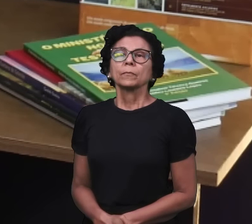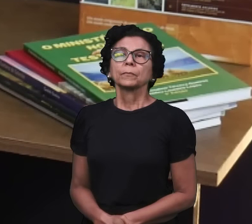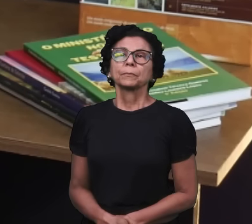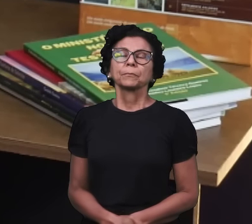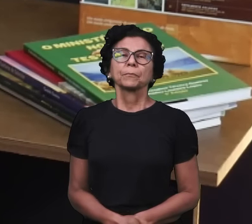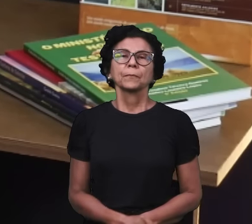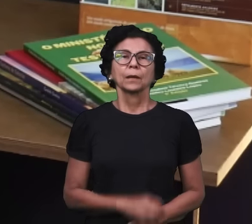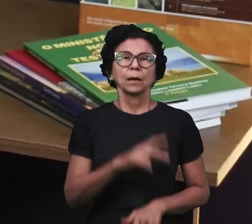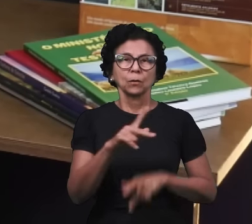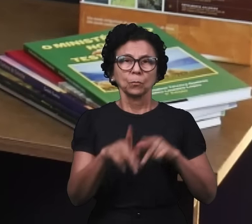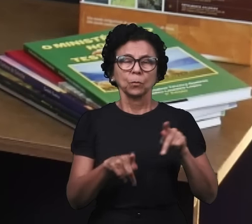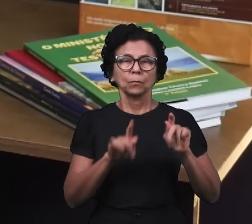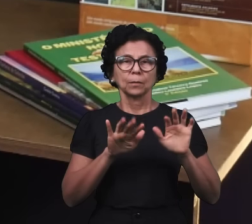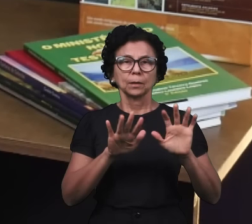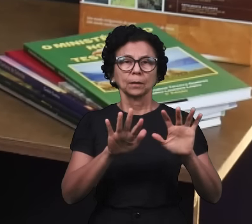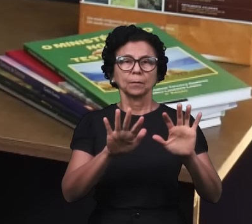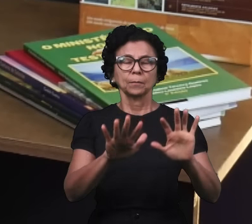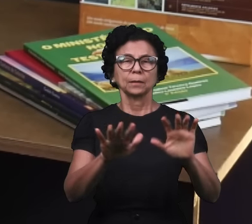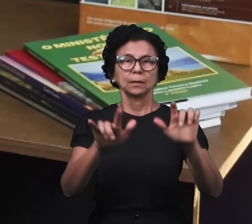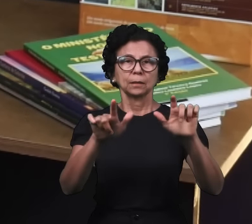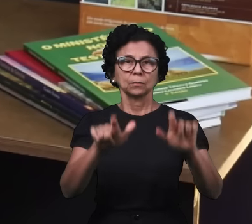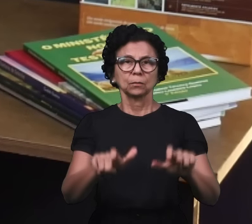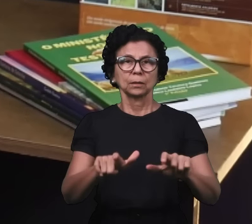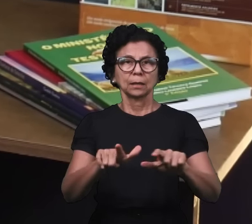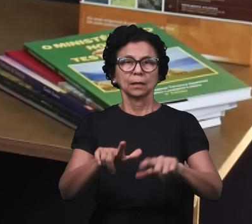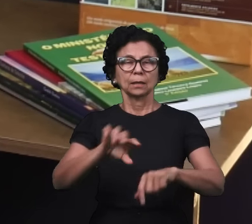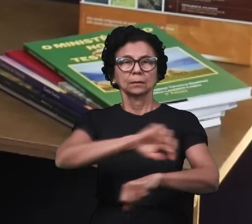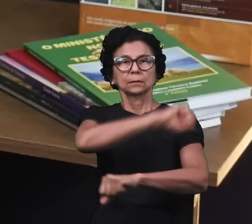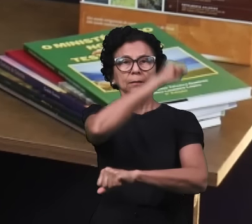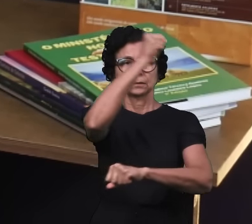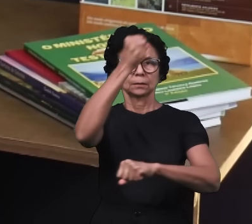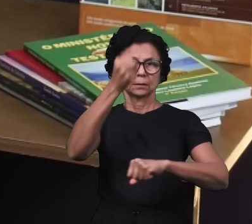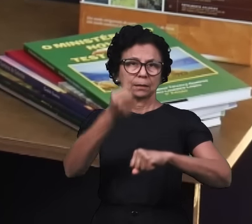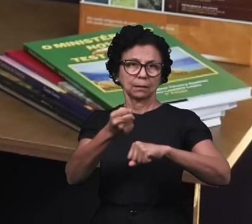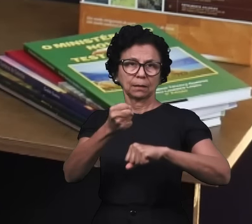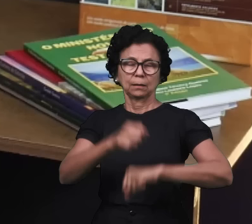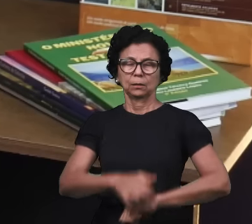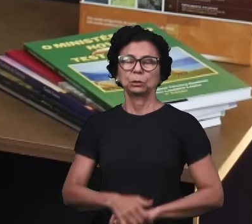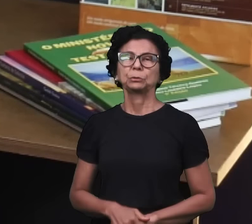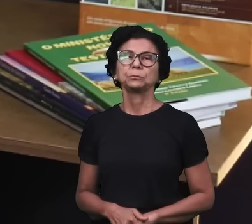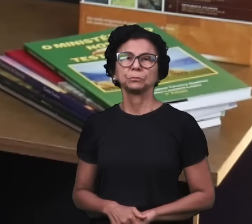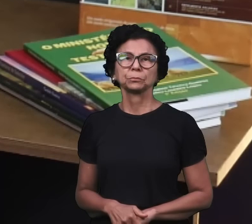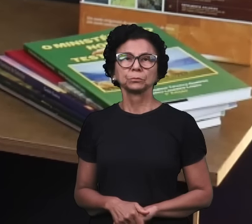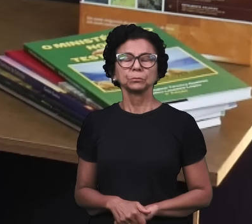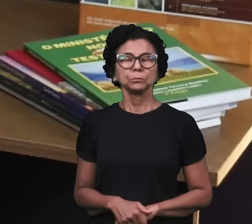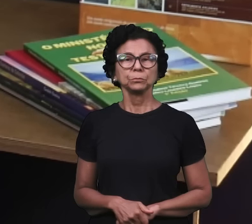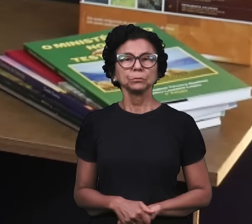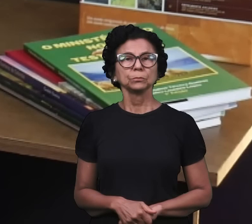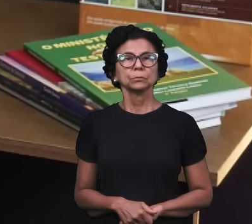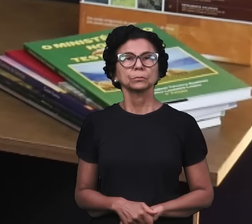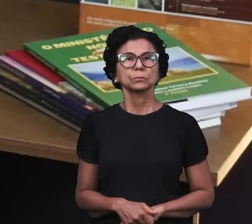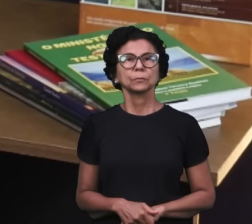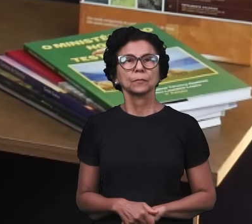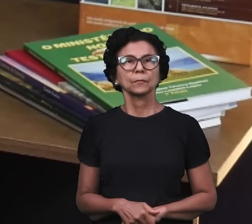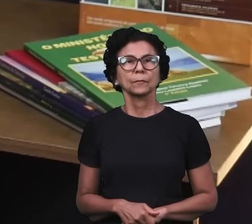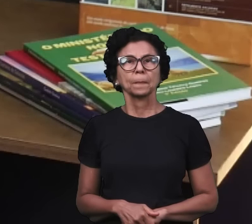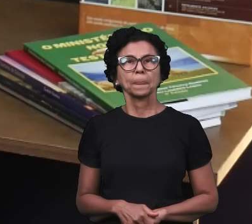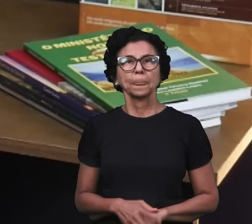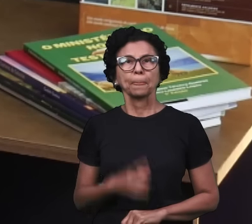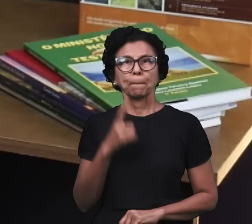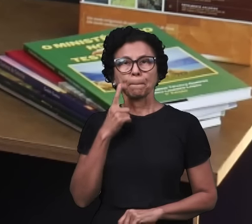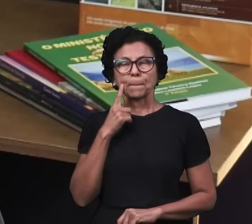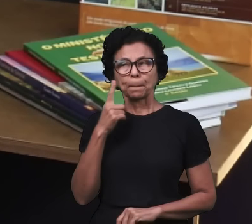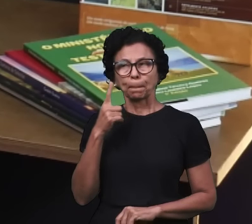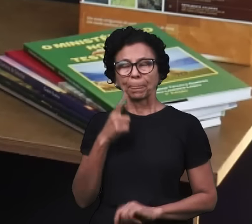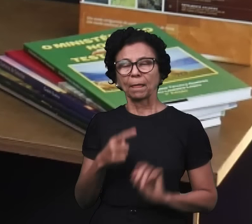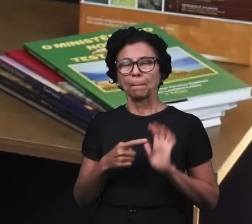pastor Roberto, que você trouxesse o texto bíblico, né, que mostra esse momento que eles saem de Refidim para ir para o